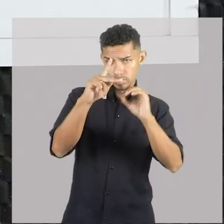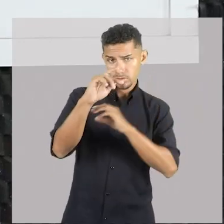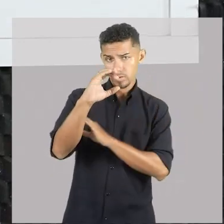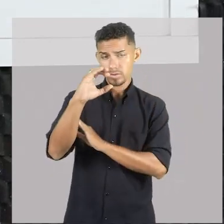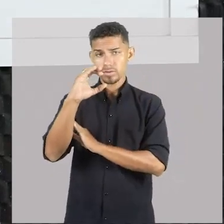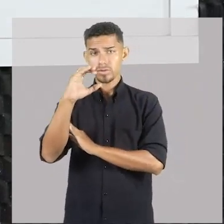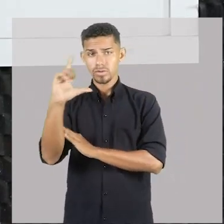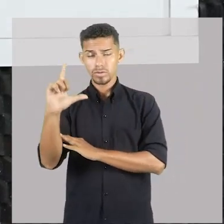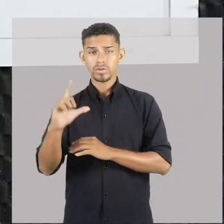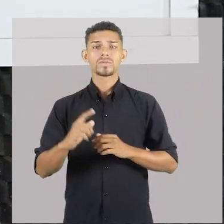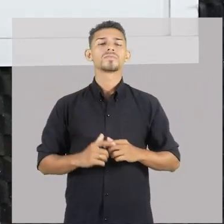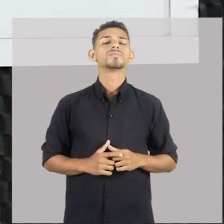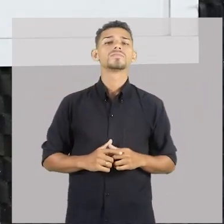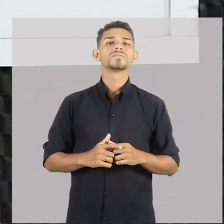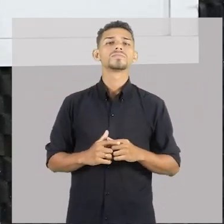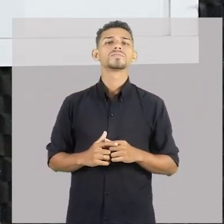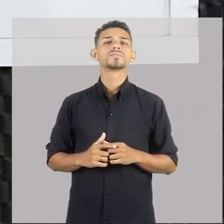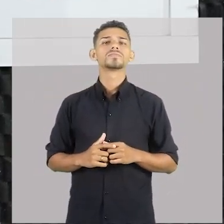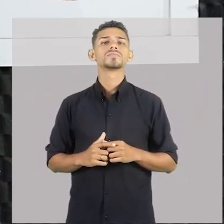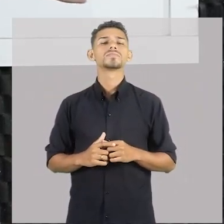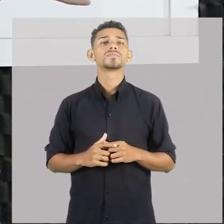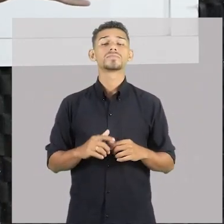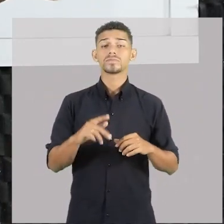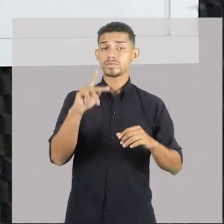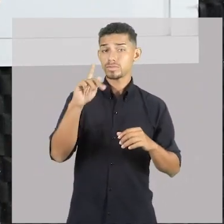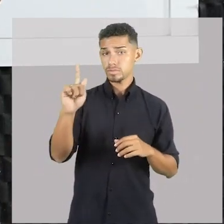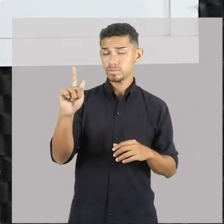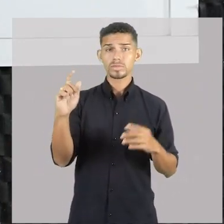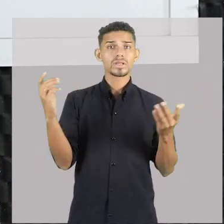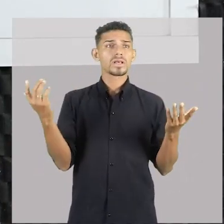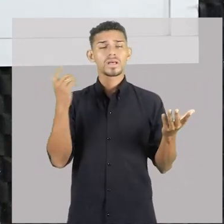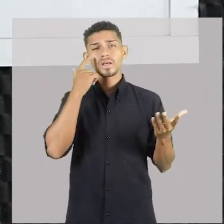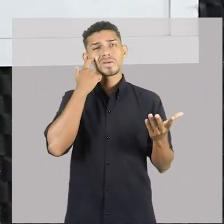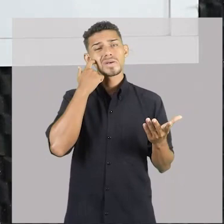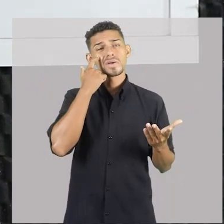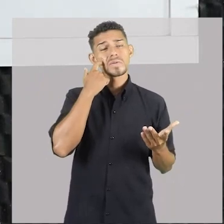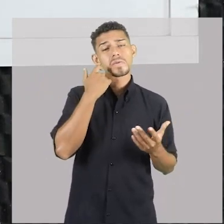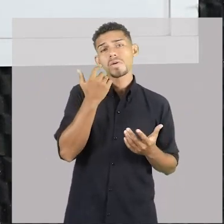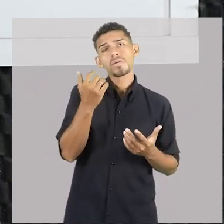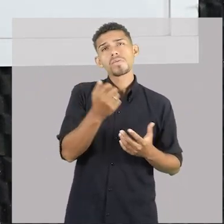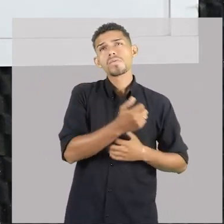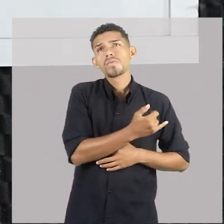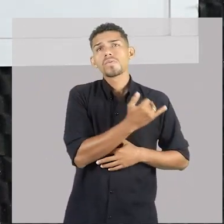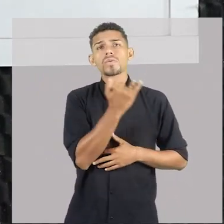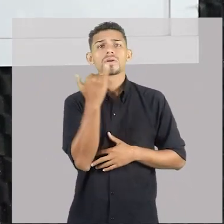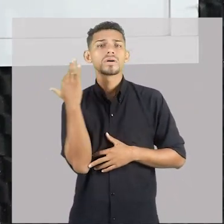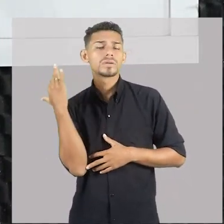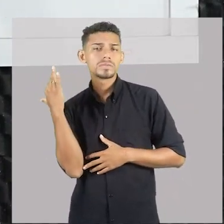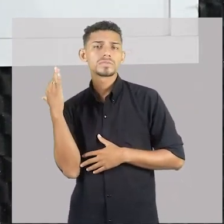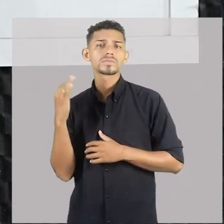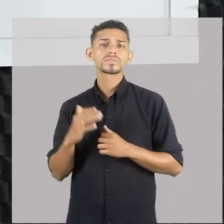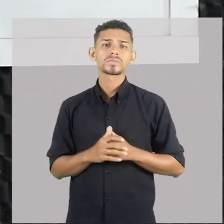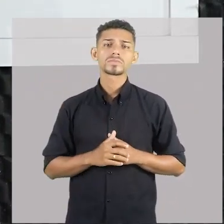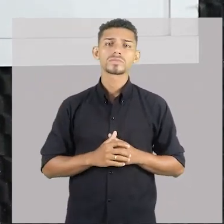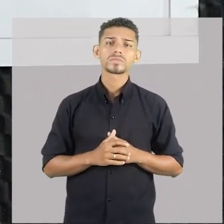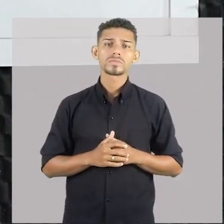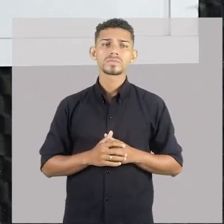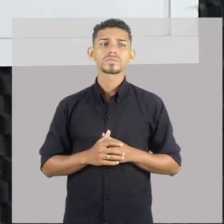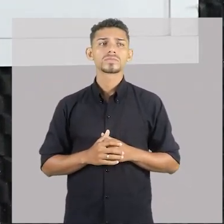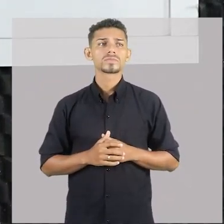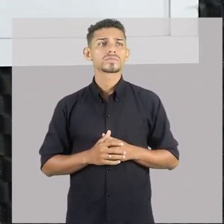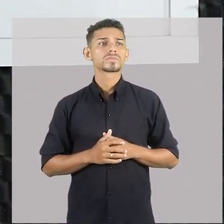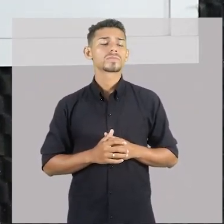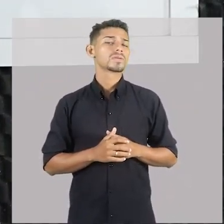reta, aí vai passando, vê quantas pessoas vão passar. Eu não quero aqui a massa, o número de